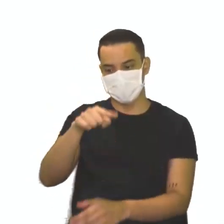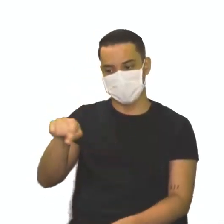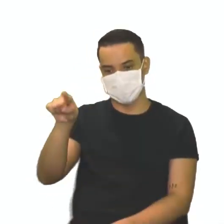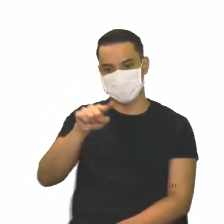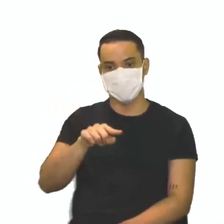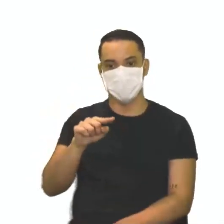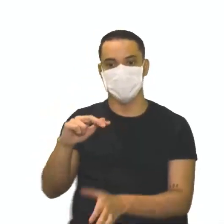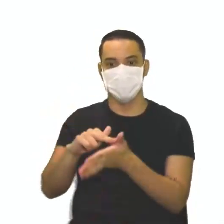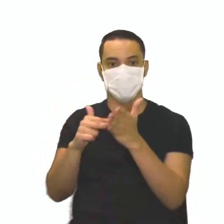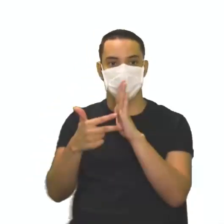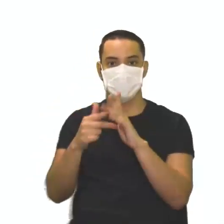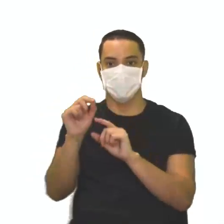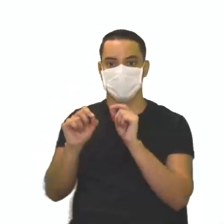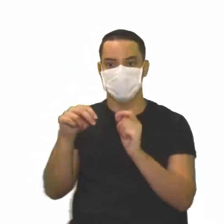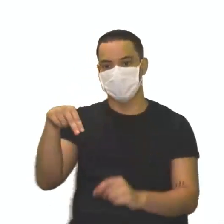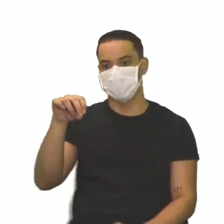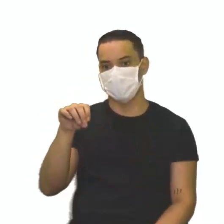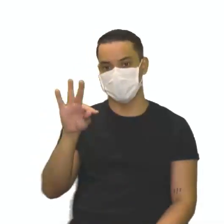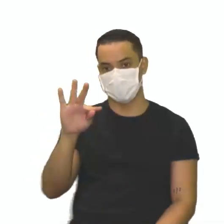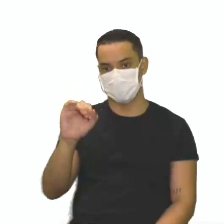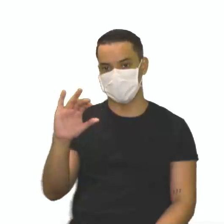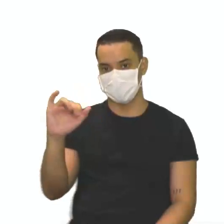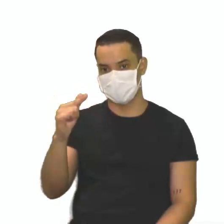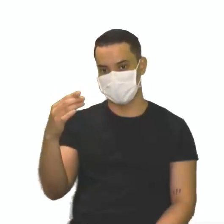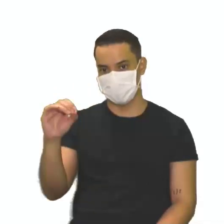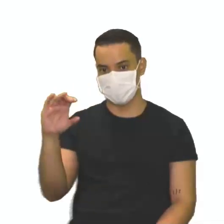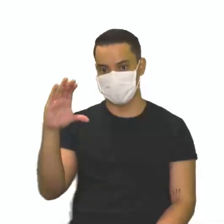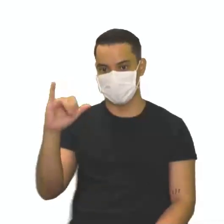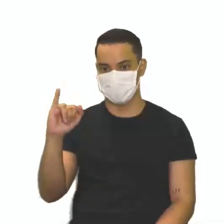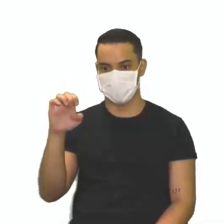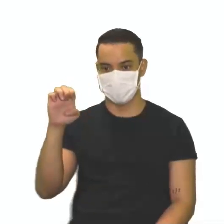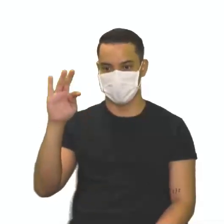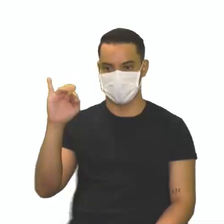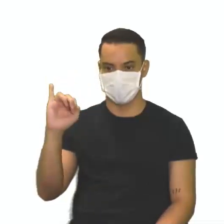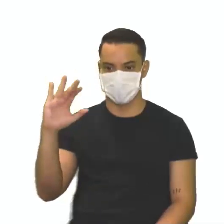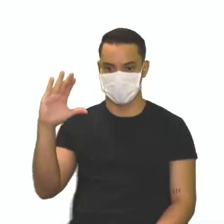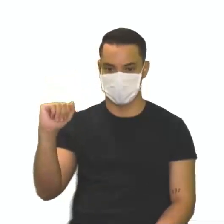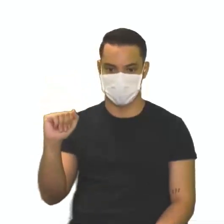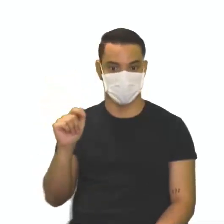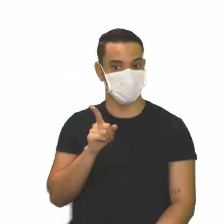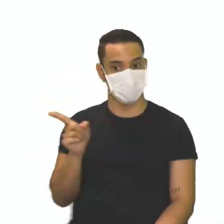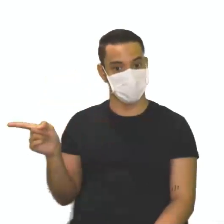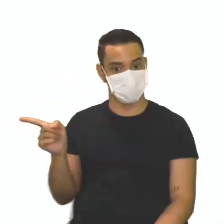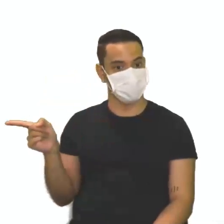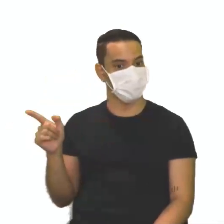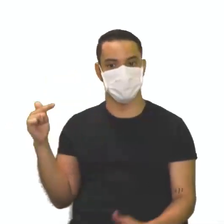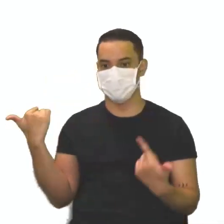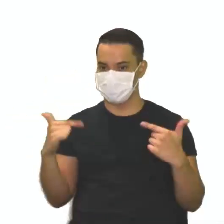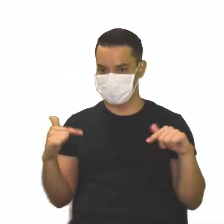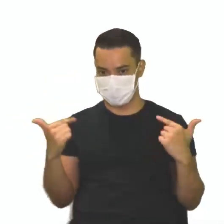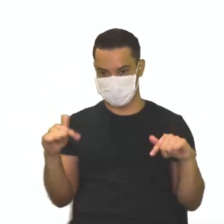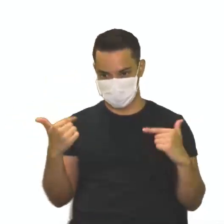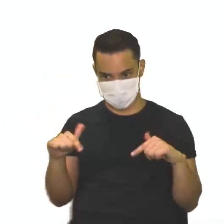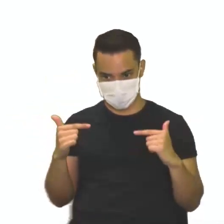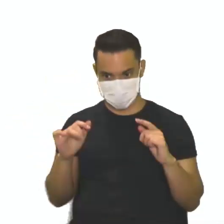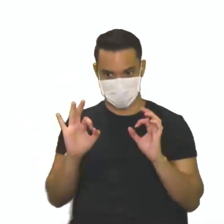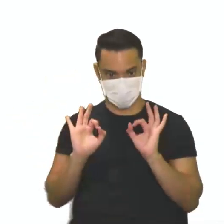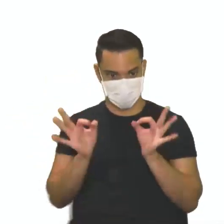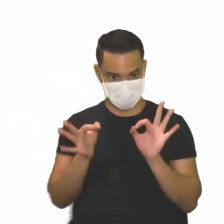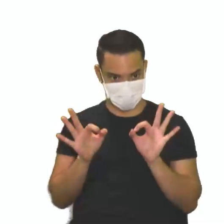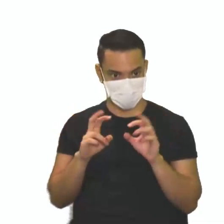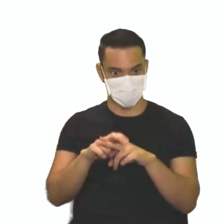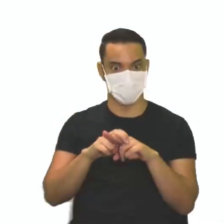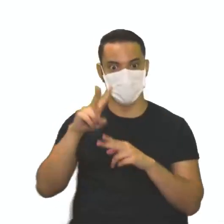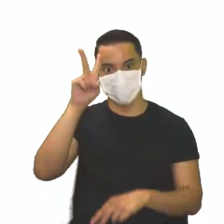está em notação científica e esta opção aqui está sem notação científica, tá, pessoal? Lembrando